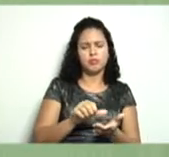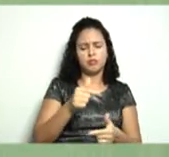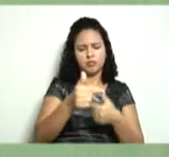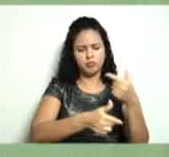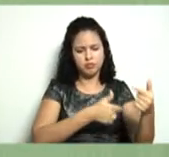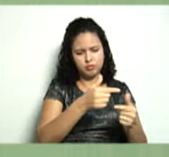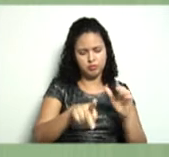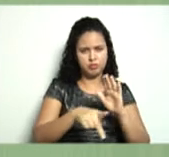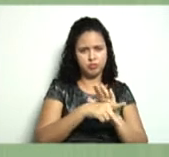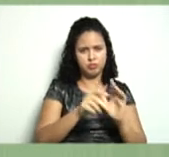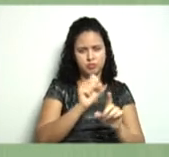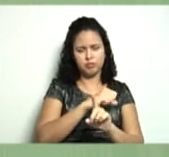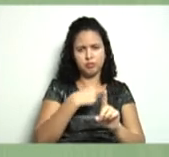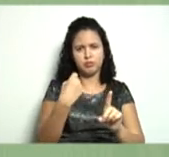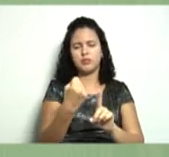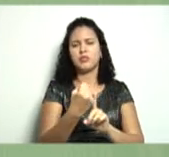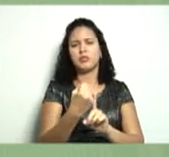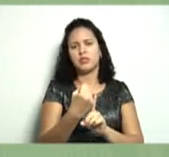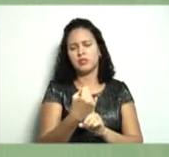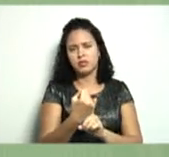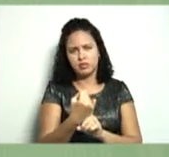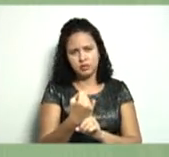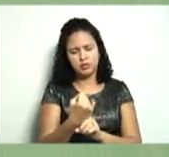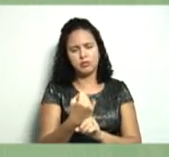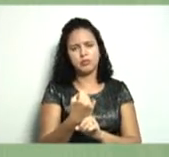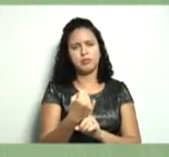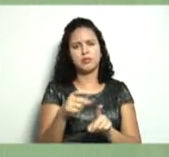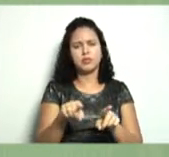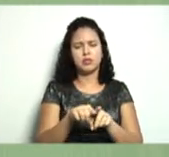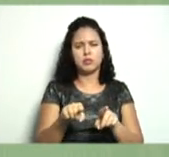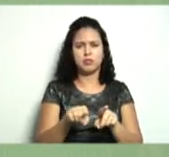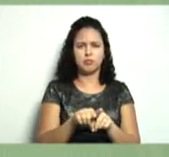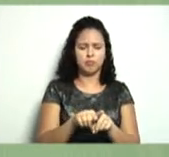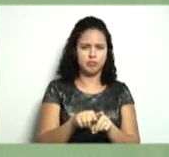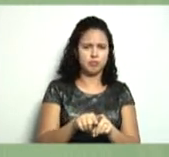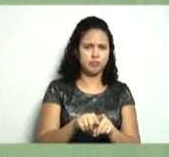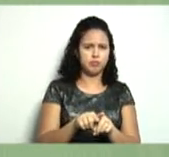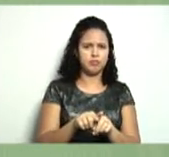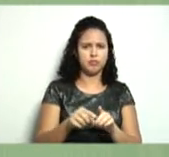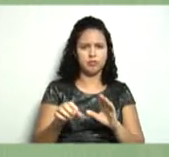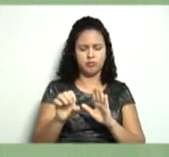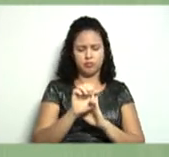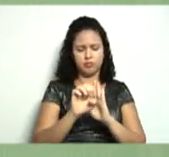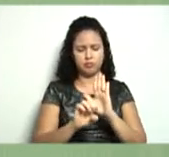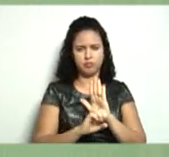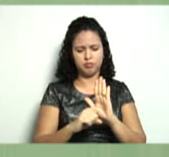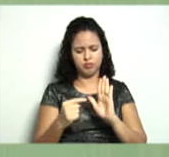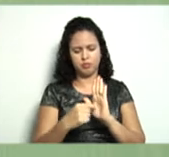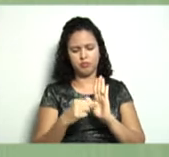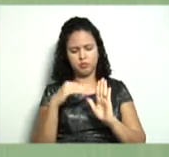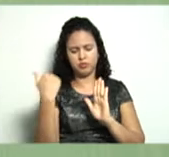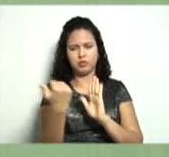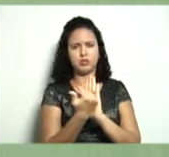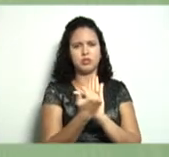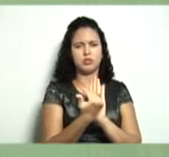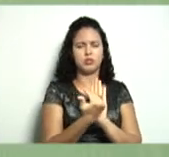desde que adiram aos propósitos sociais e preencham as condições estabelecidas no estatuto,